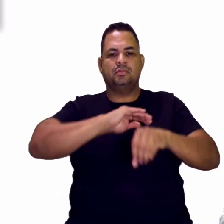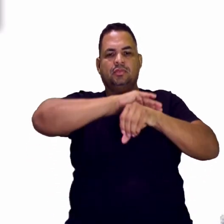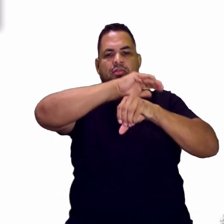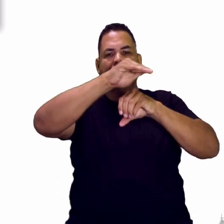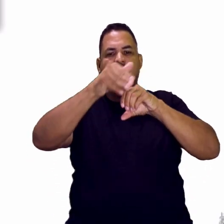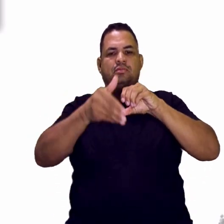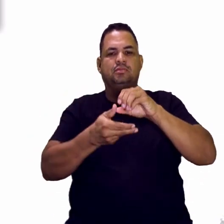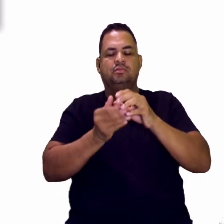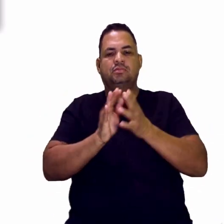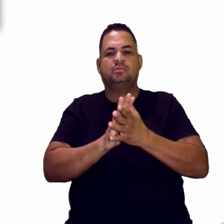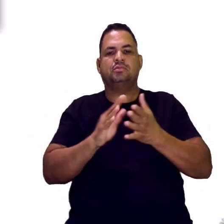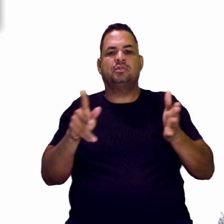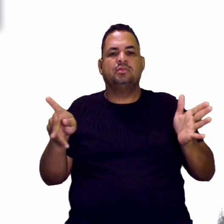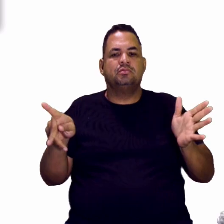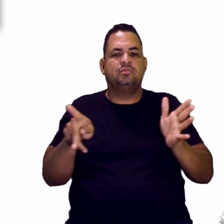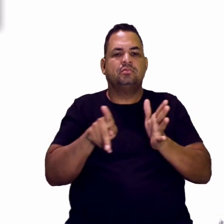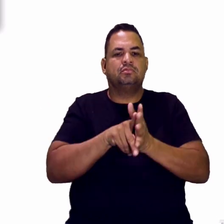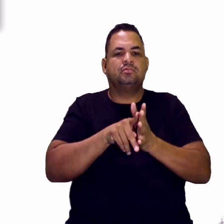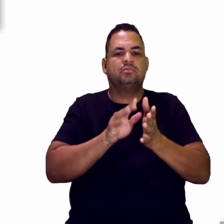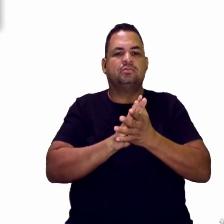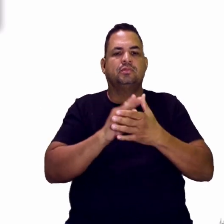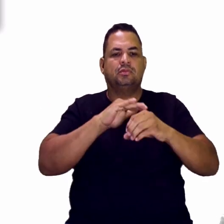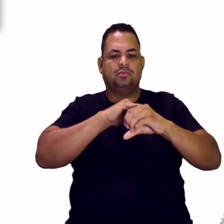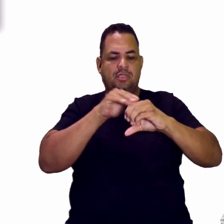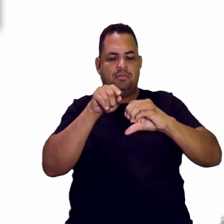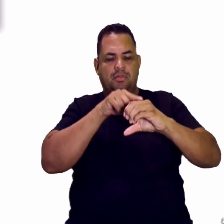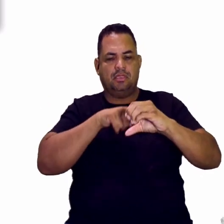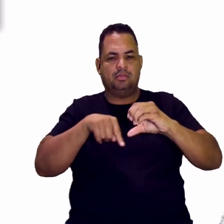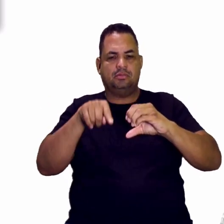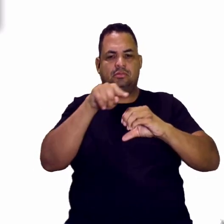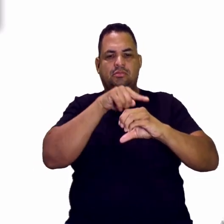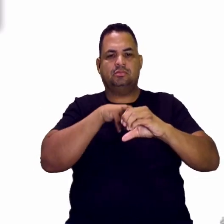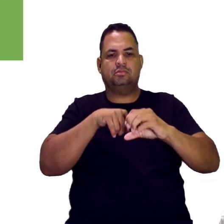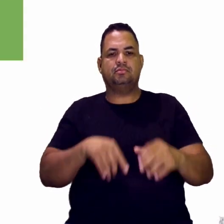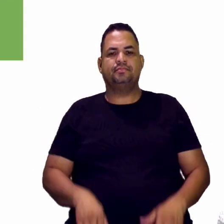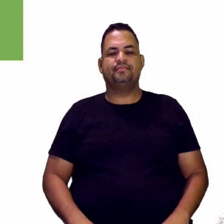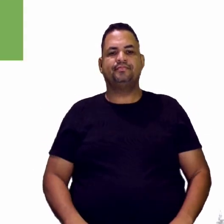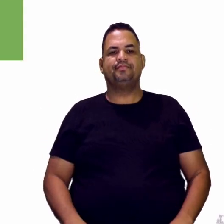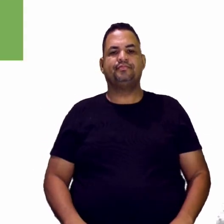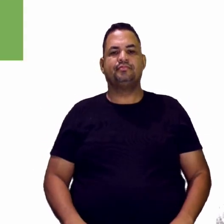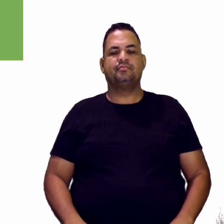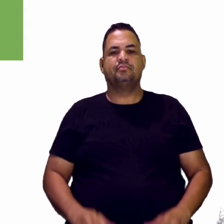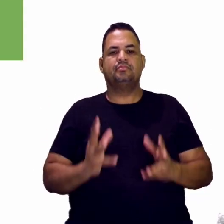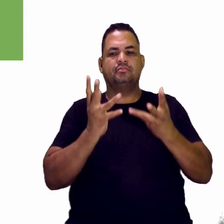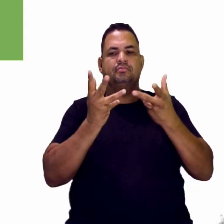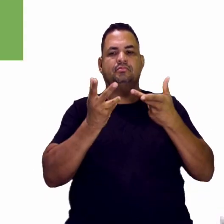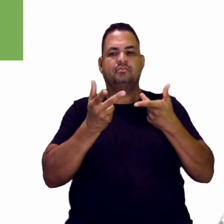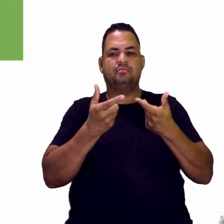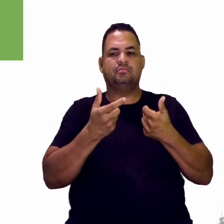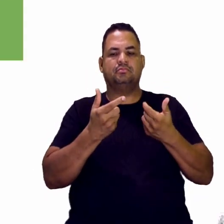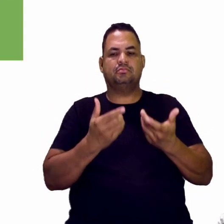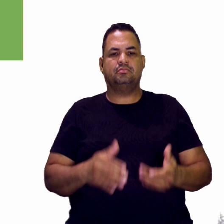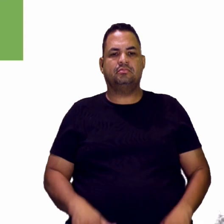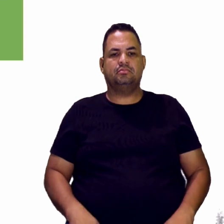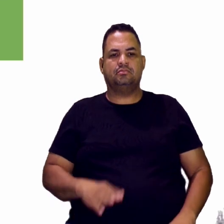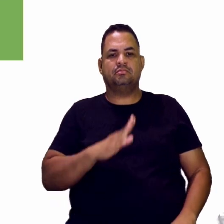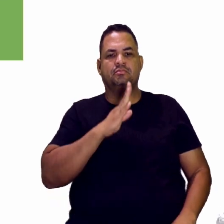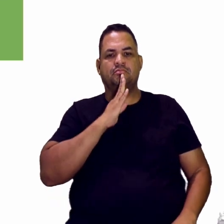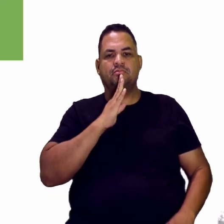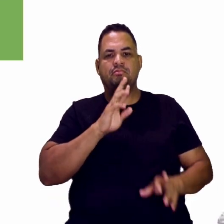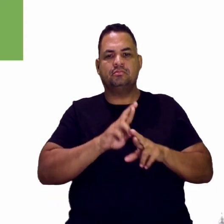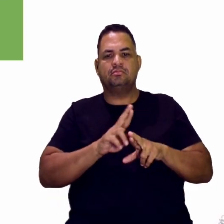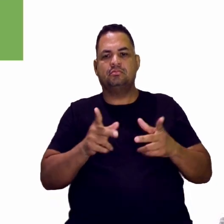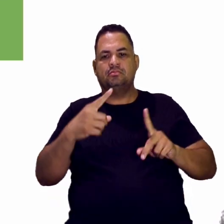envoltórios e especializações da membrana. Bom, as habilidades. Reconhecer